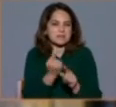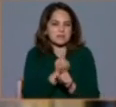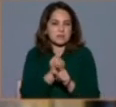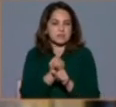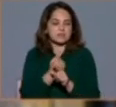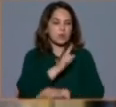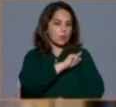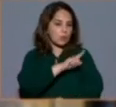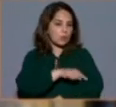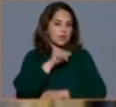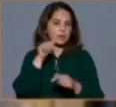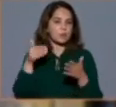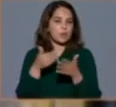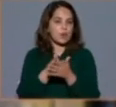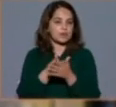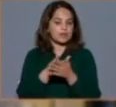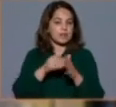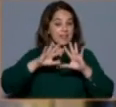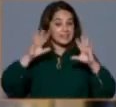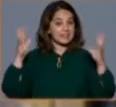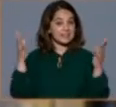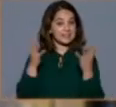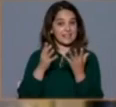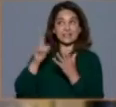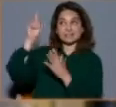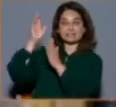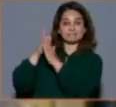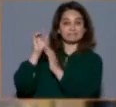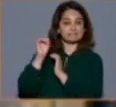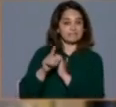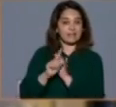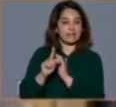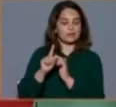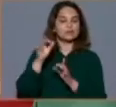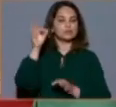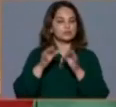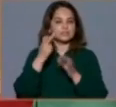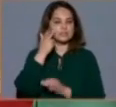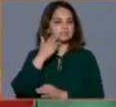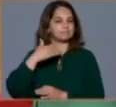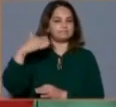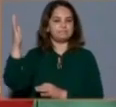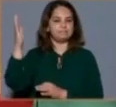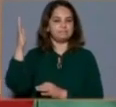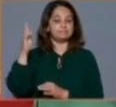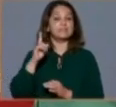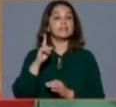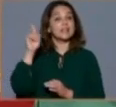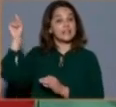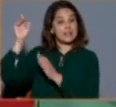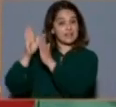da morte reina sobre a terra, porque a justiça é imortal. Deus criou o homem para